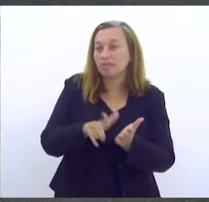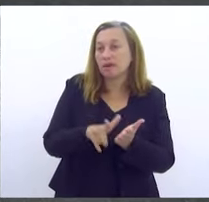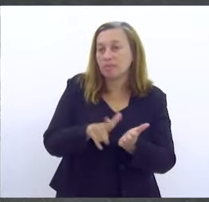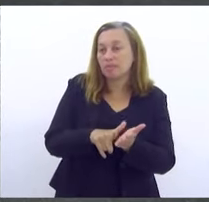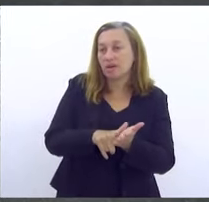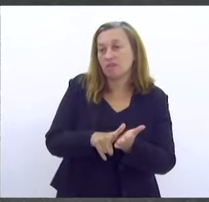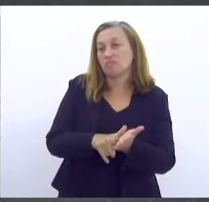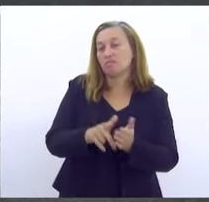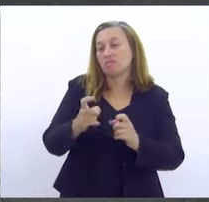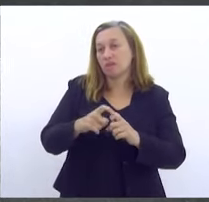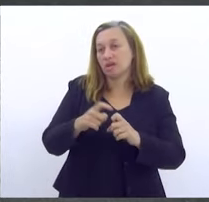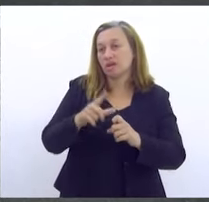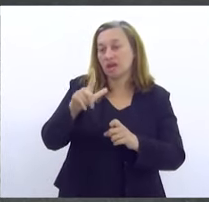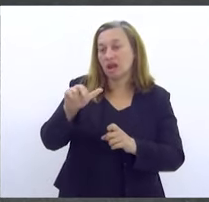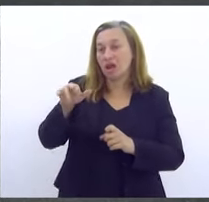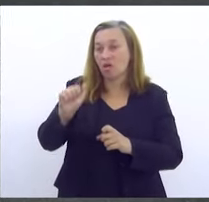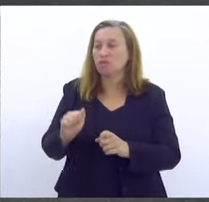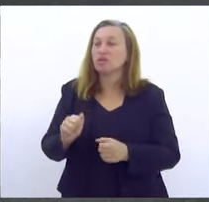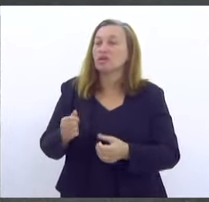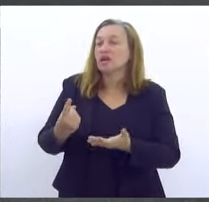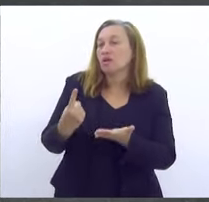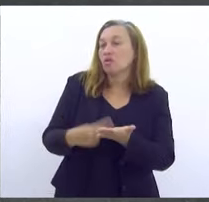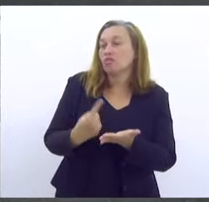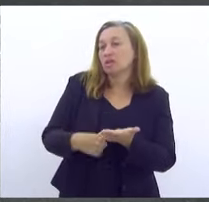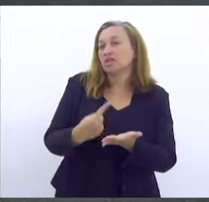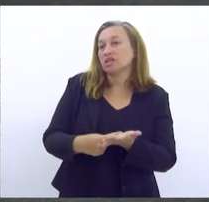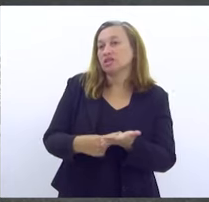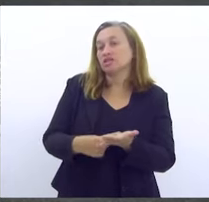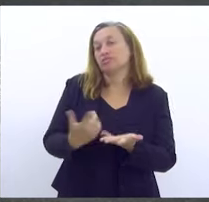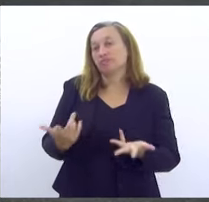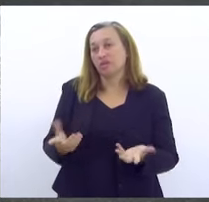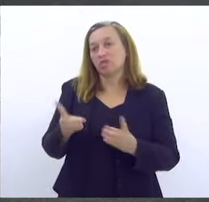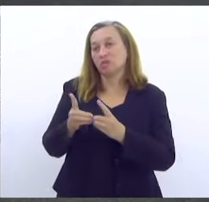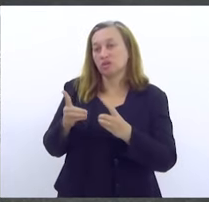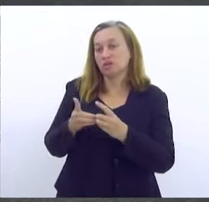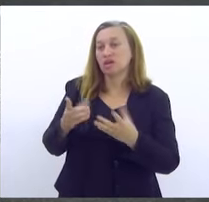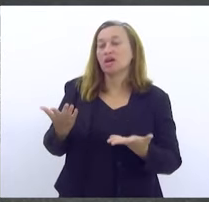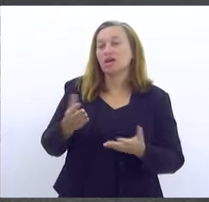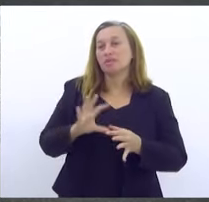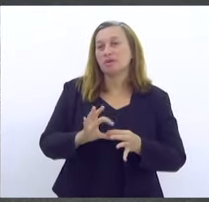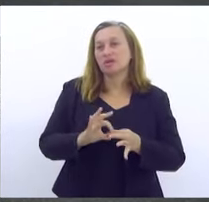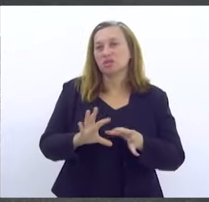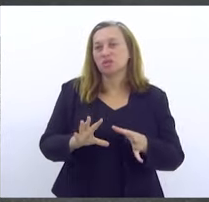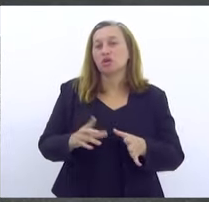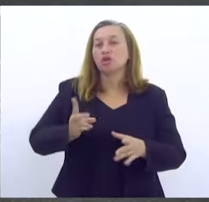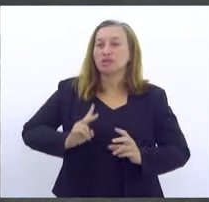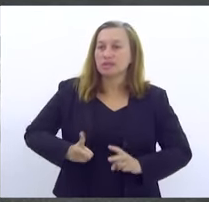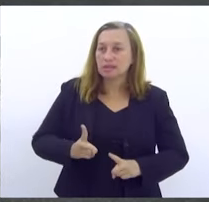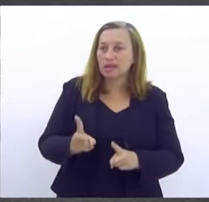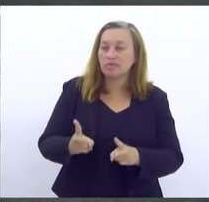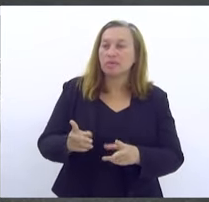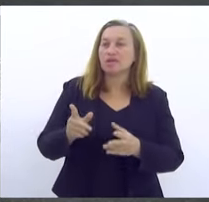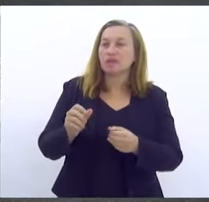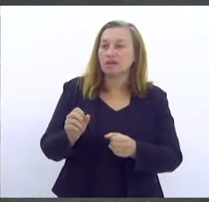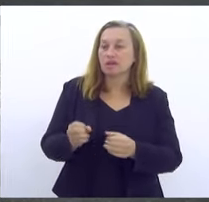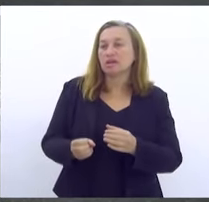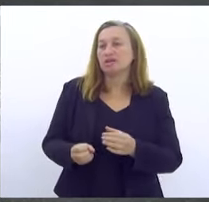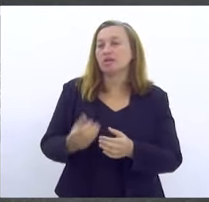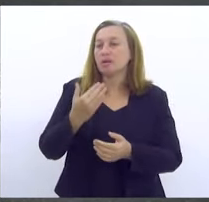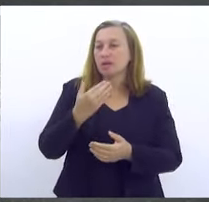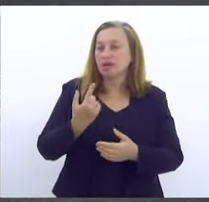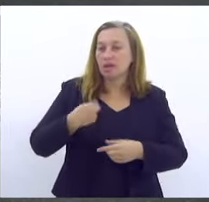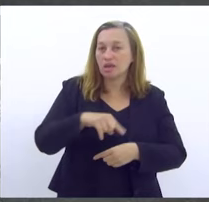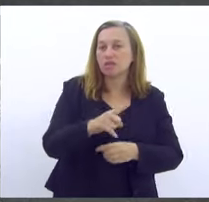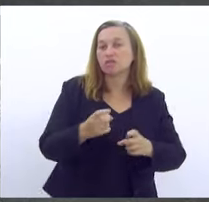marcar uma consulta para receber um laudo. Imagine se todo lugar que você vai, você tem que deixar aquele laudo, marcar outra consulta. Então, quero